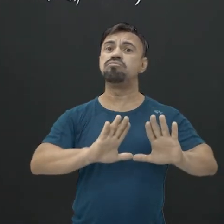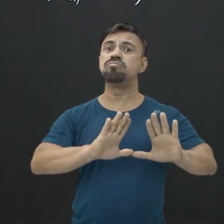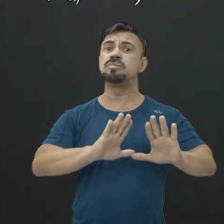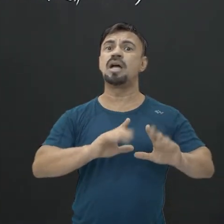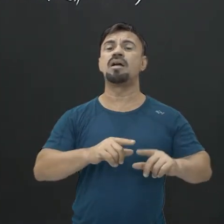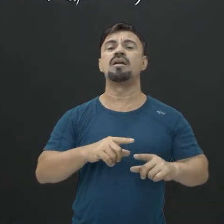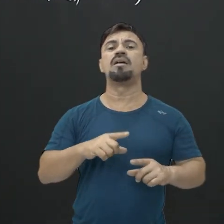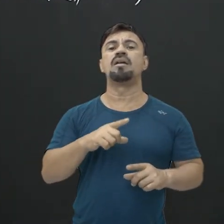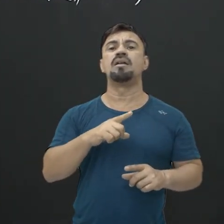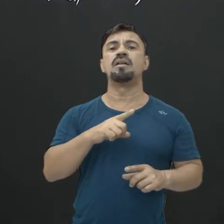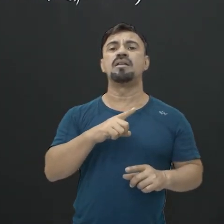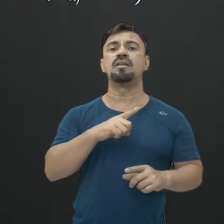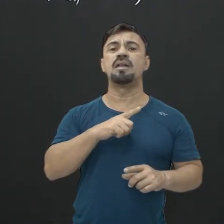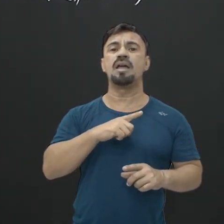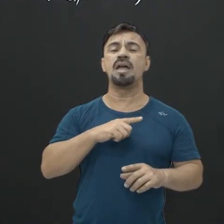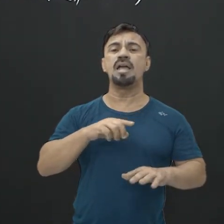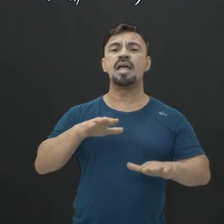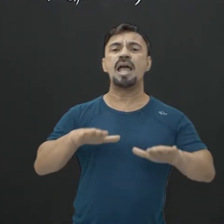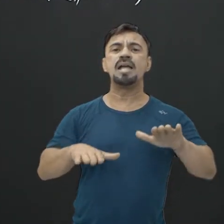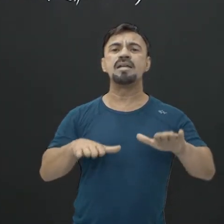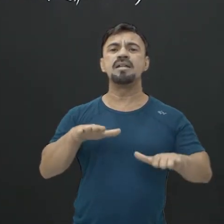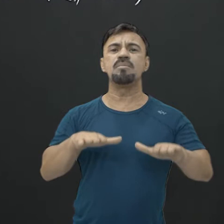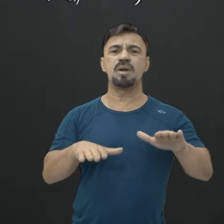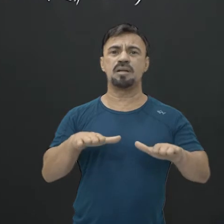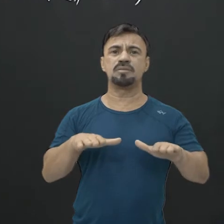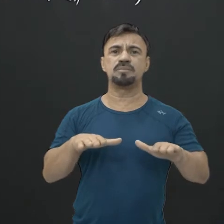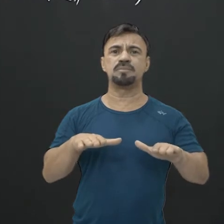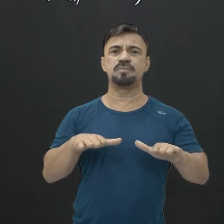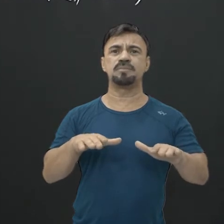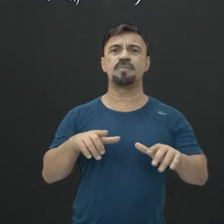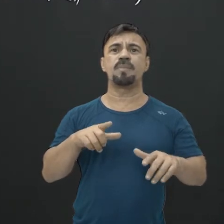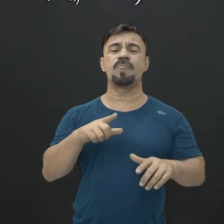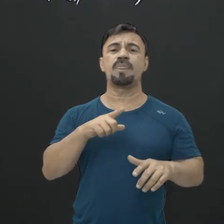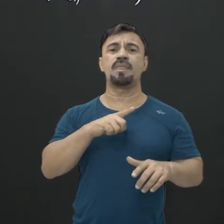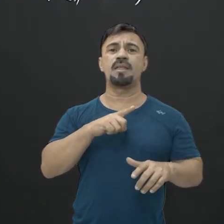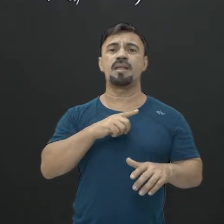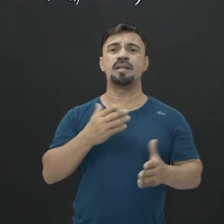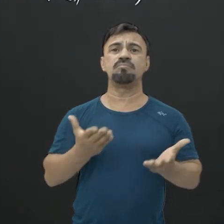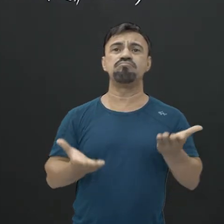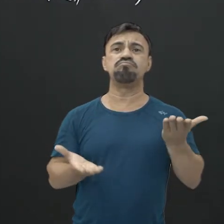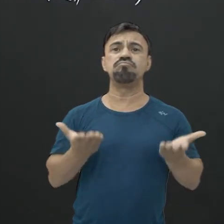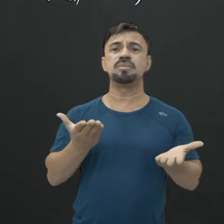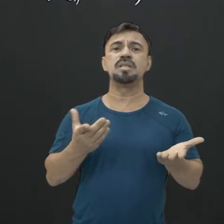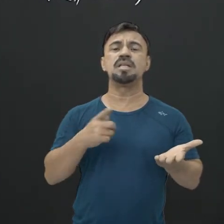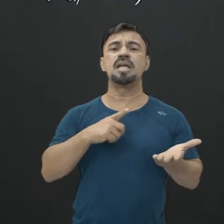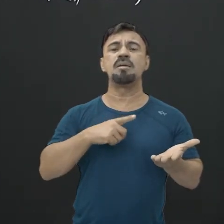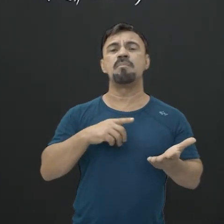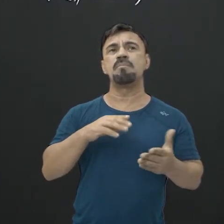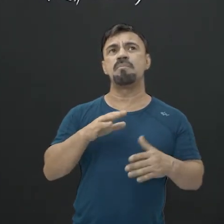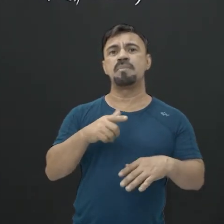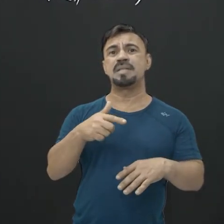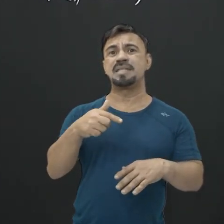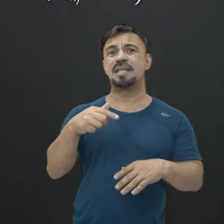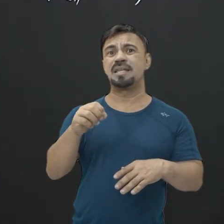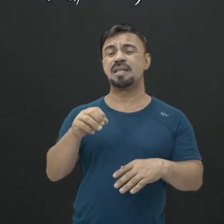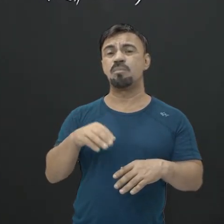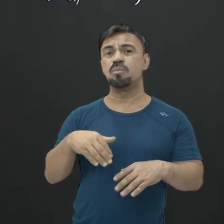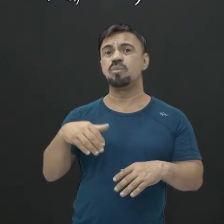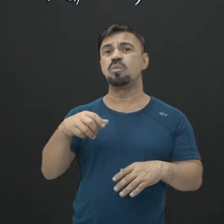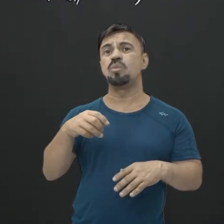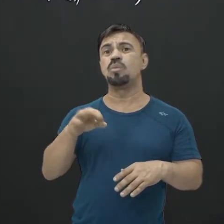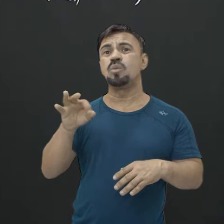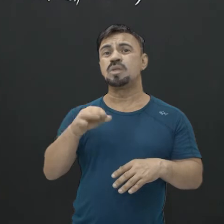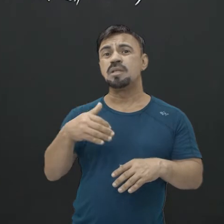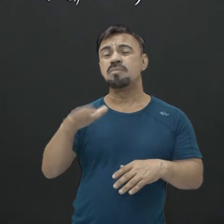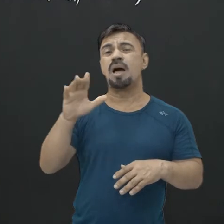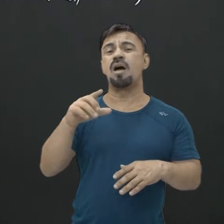Só que na proporção adequada, equilibrada. Então, assim, se na nossa atmosfera tem mais de 70% de nitrogênio, em torno aí